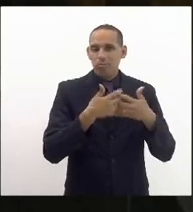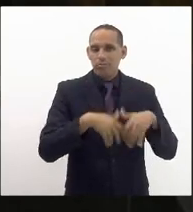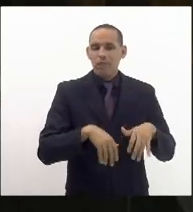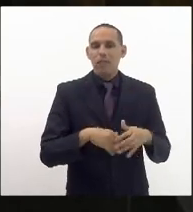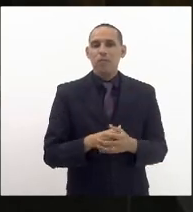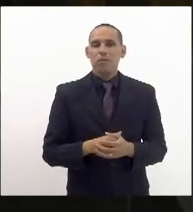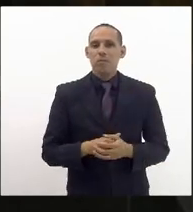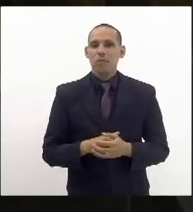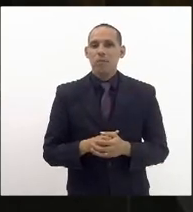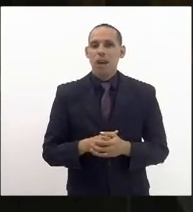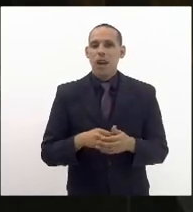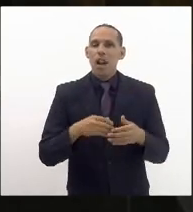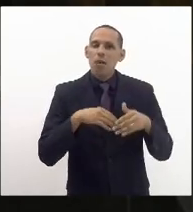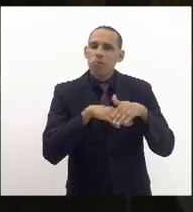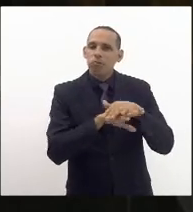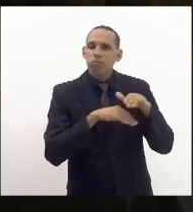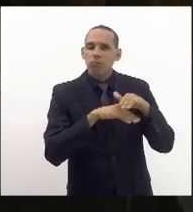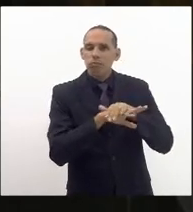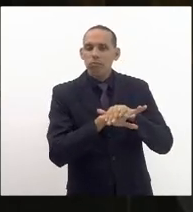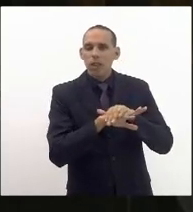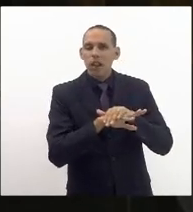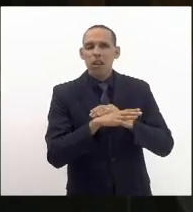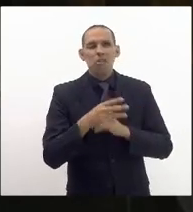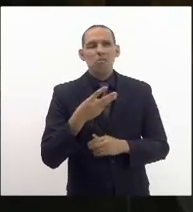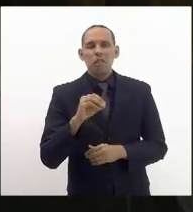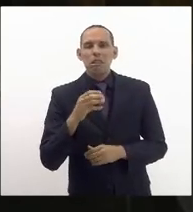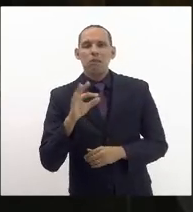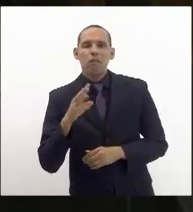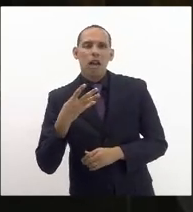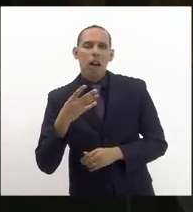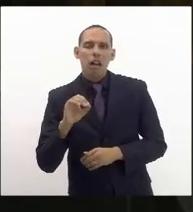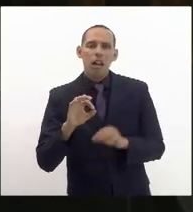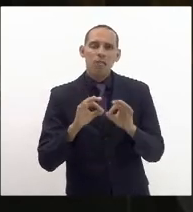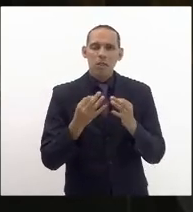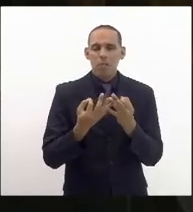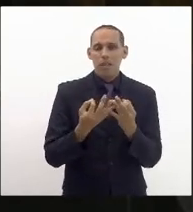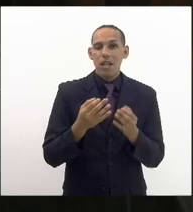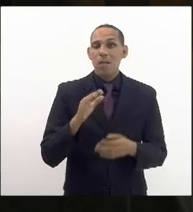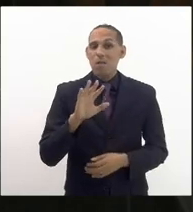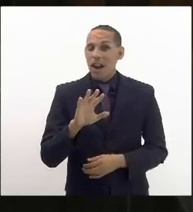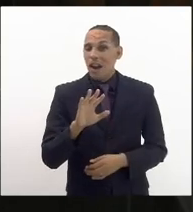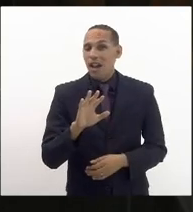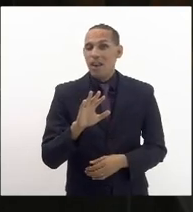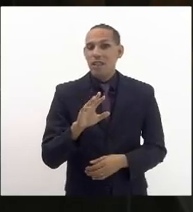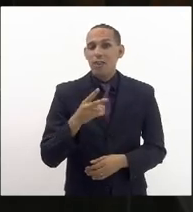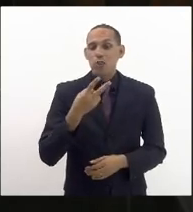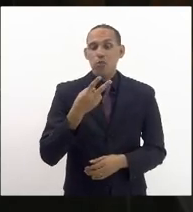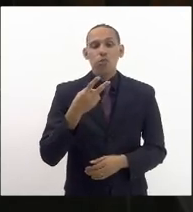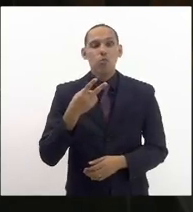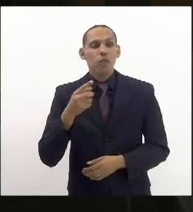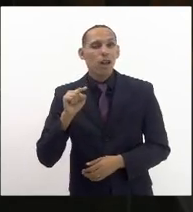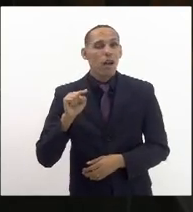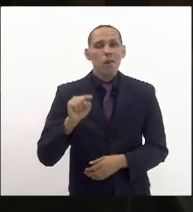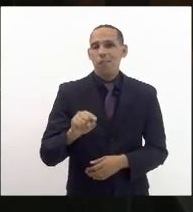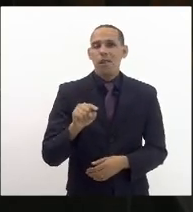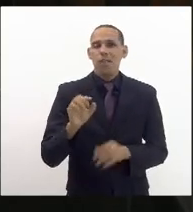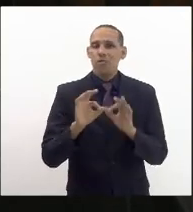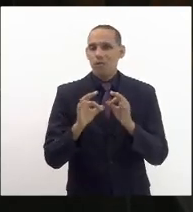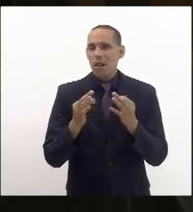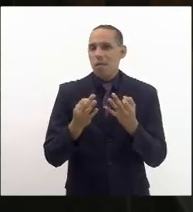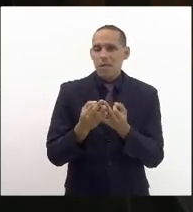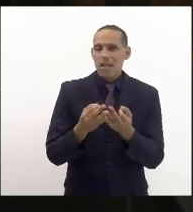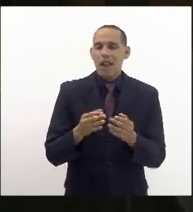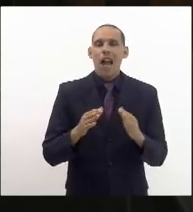que vai abrigar pouco mais de 30 ou 40 famílias, quando, na verdade, temos mais de 2 mil famílias